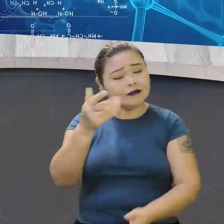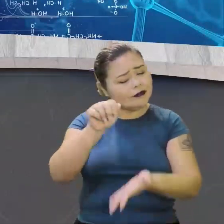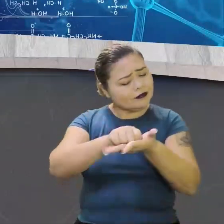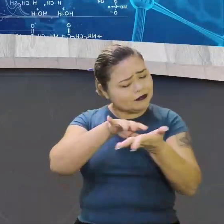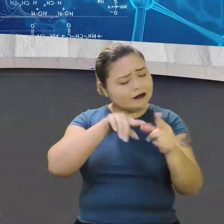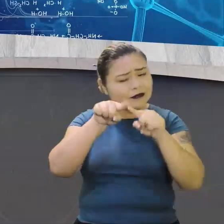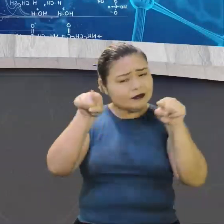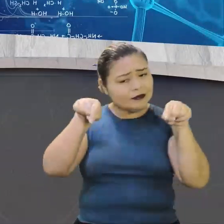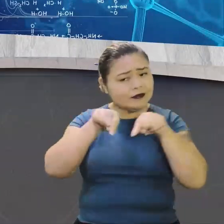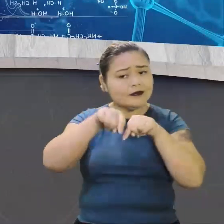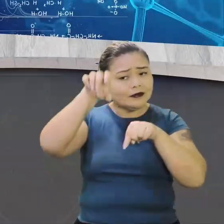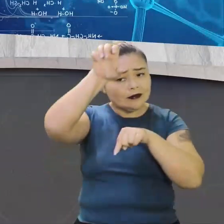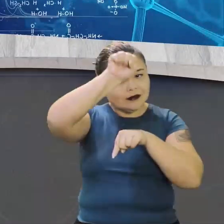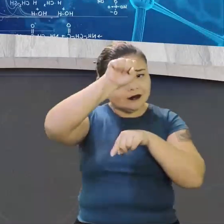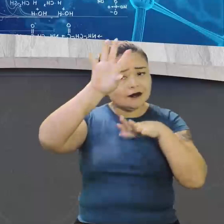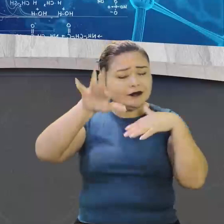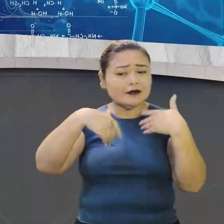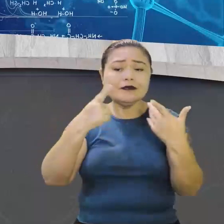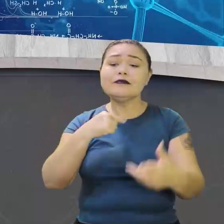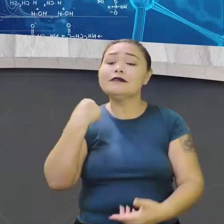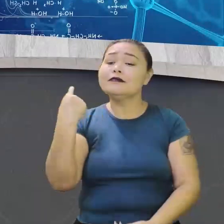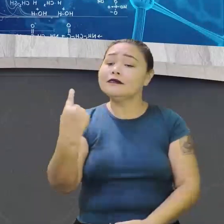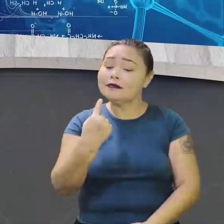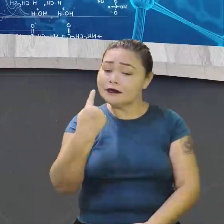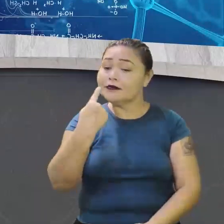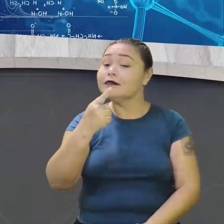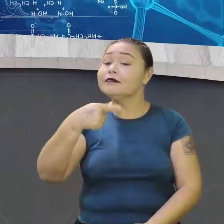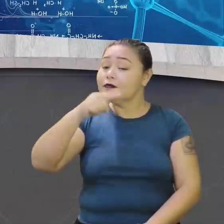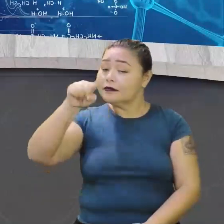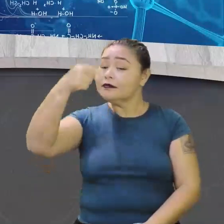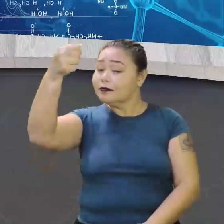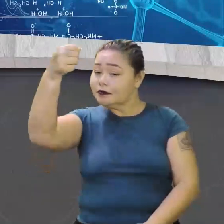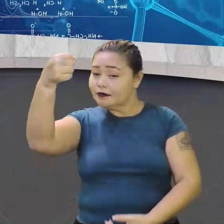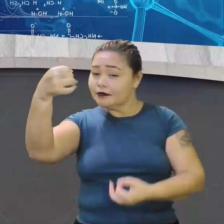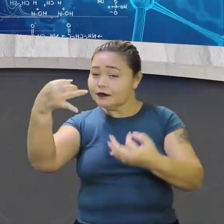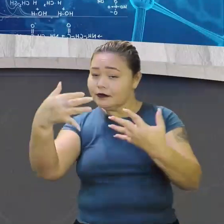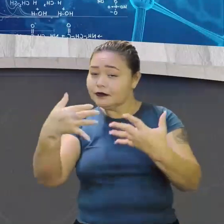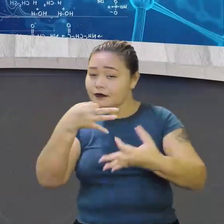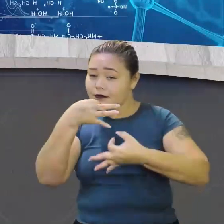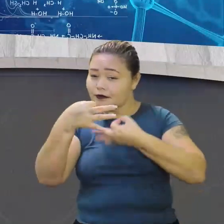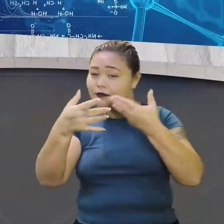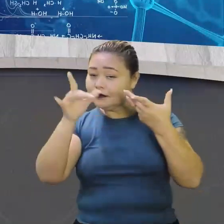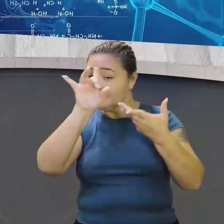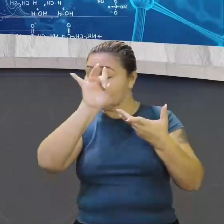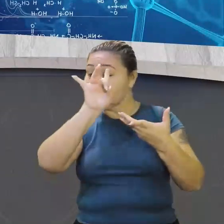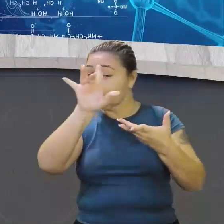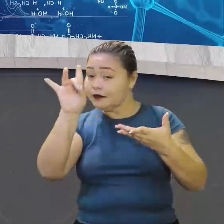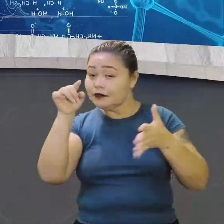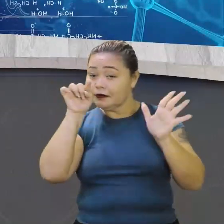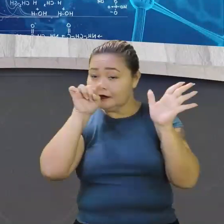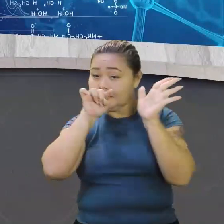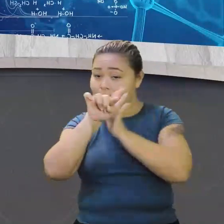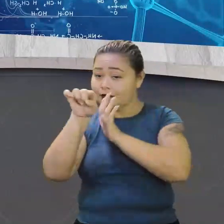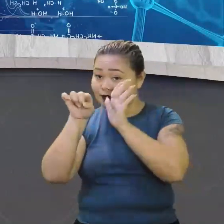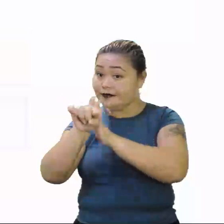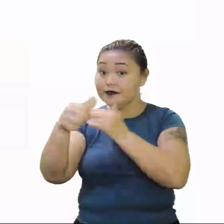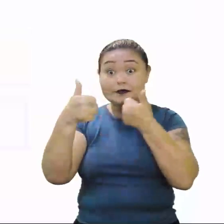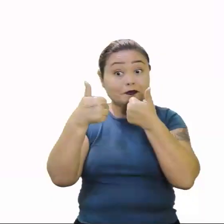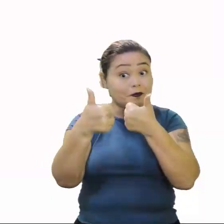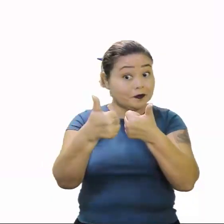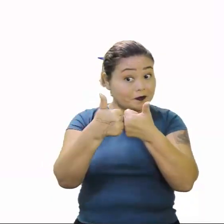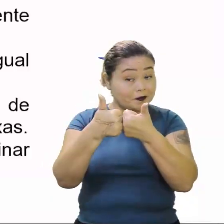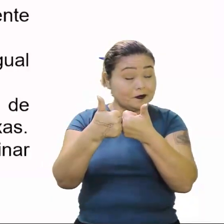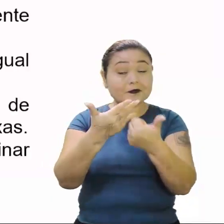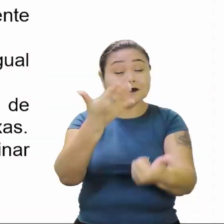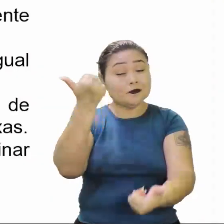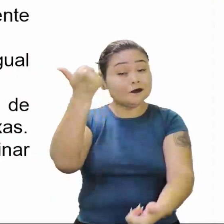que é o aprendizado. Nós partiremos para os comentários de cada questão. Valeu? Vamos lá então nos